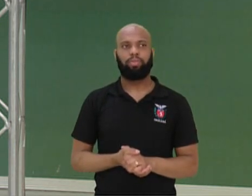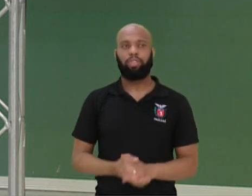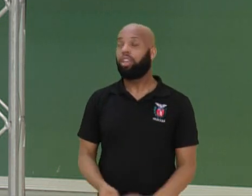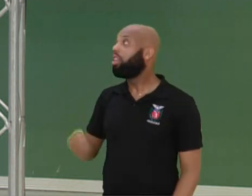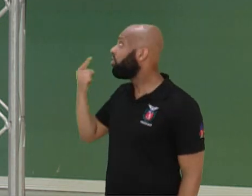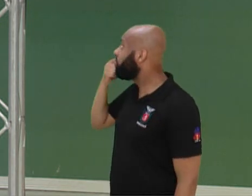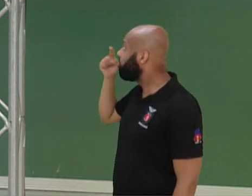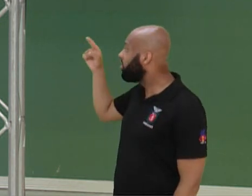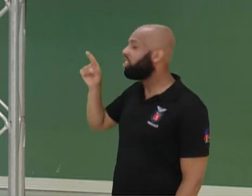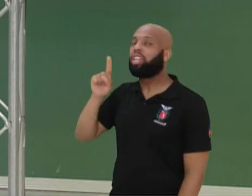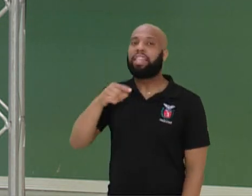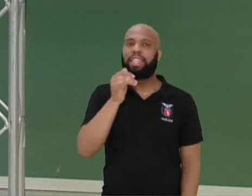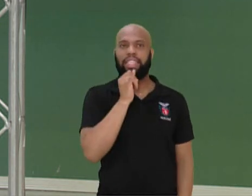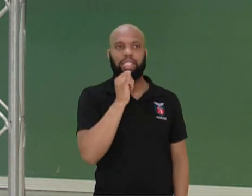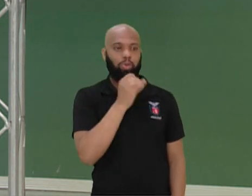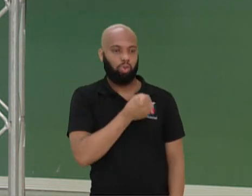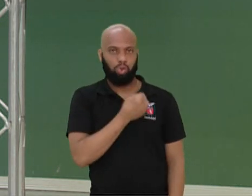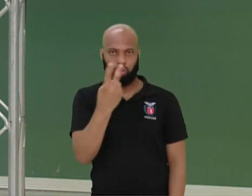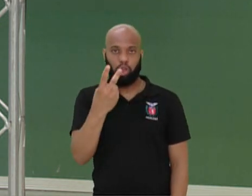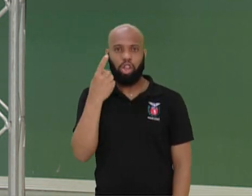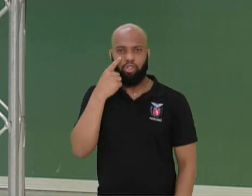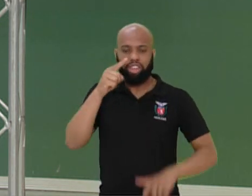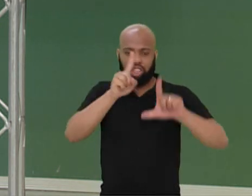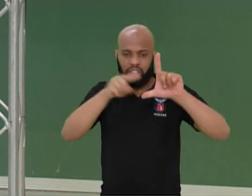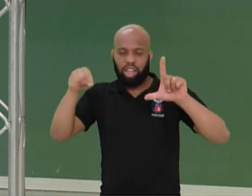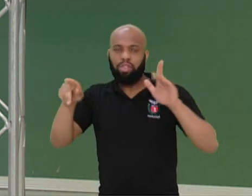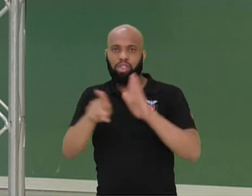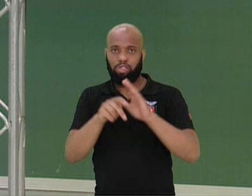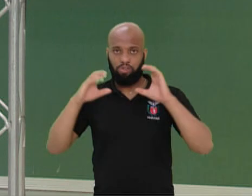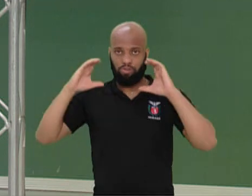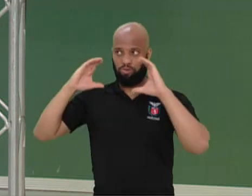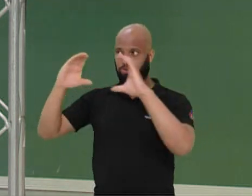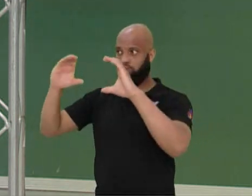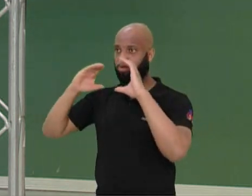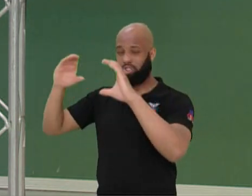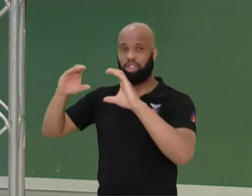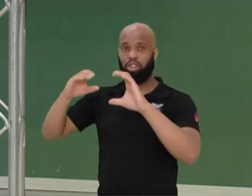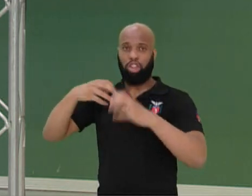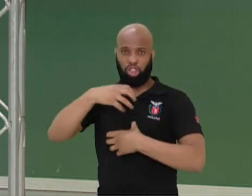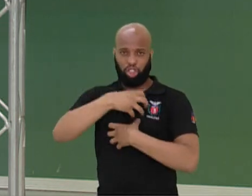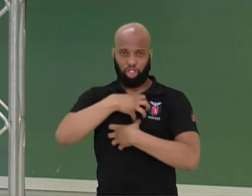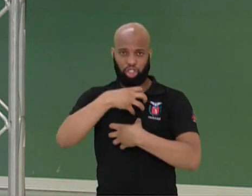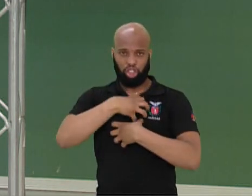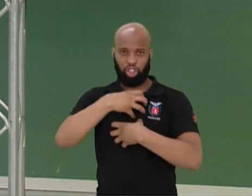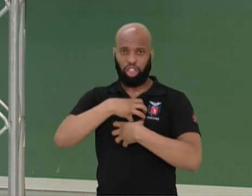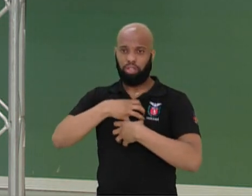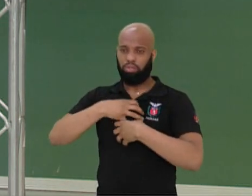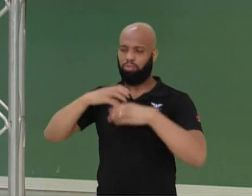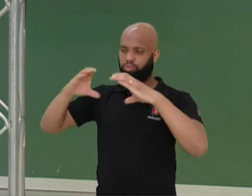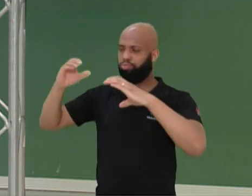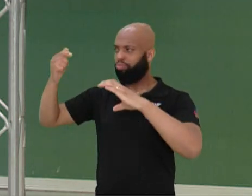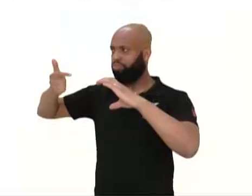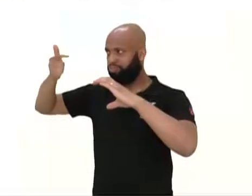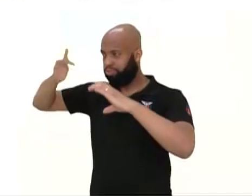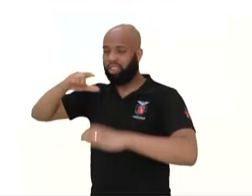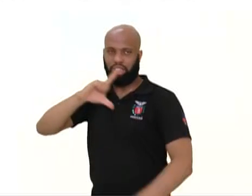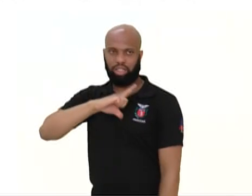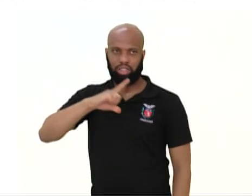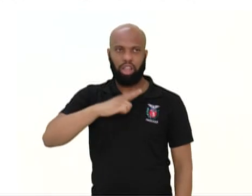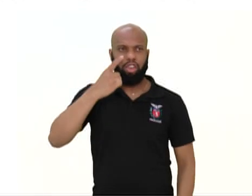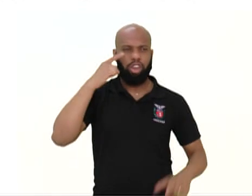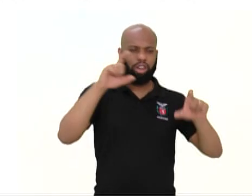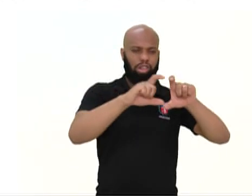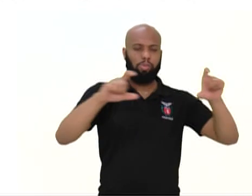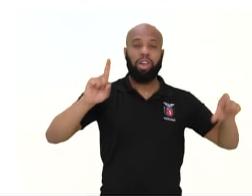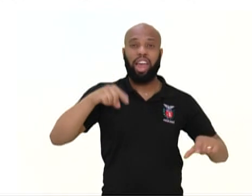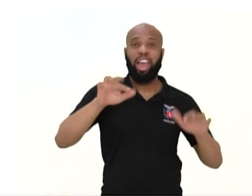o meu exemplo 2. Diz assim, ó, dos gráficos de funções quadráticas, né, y igual a x ao quadrado mais bx mais